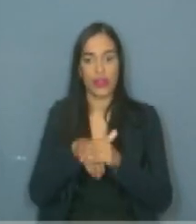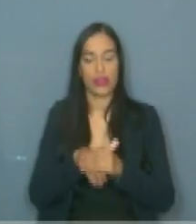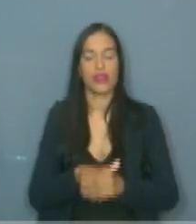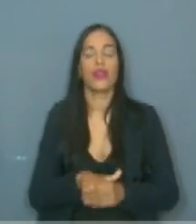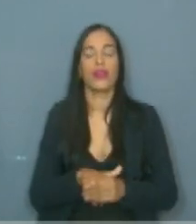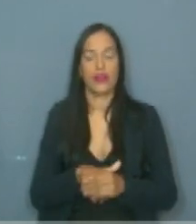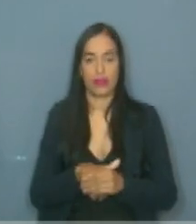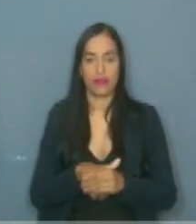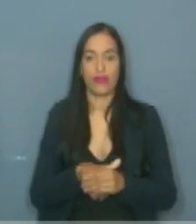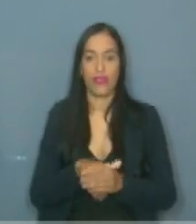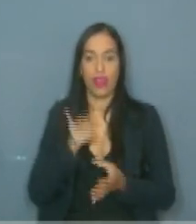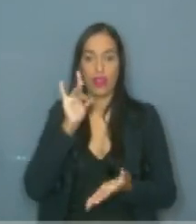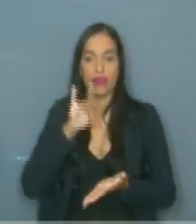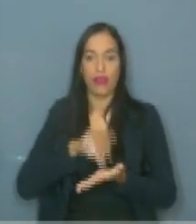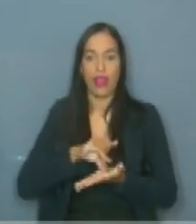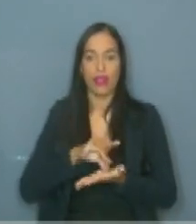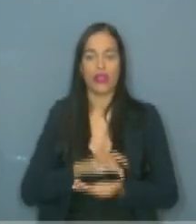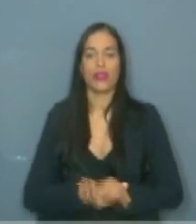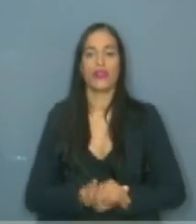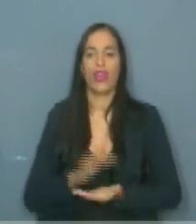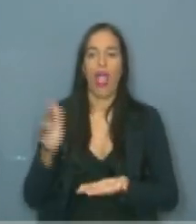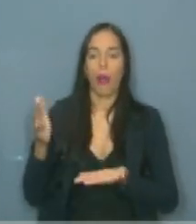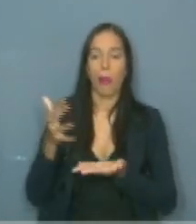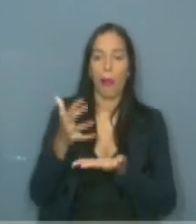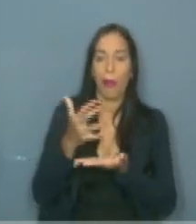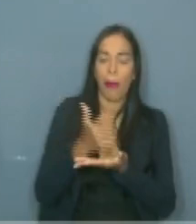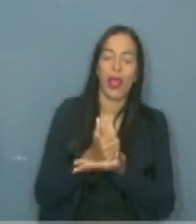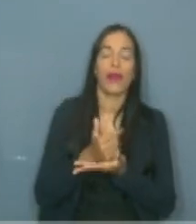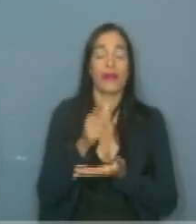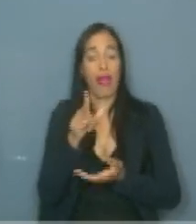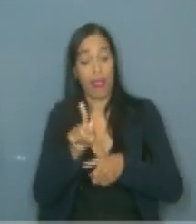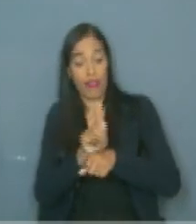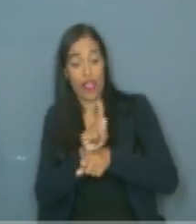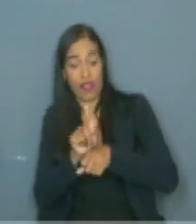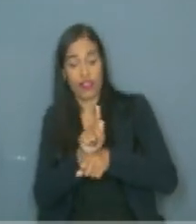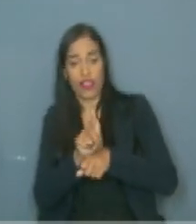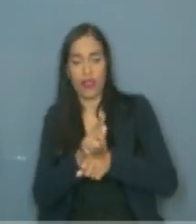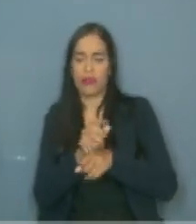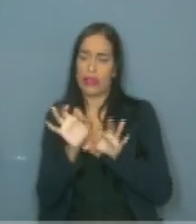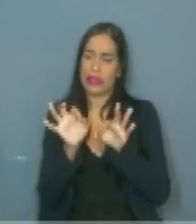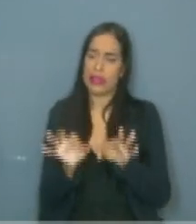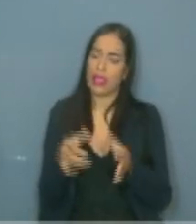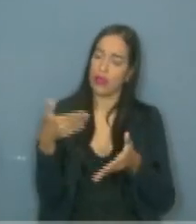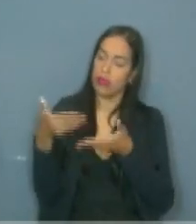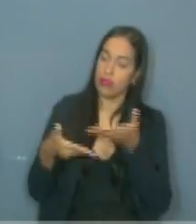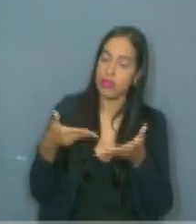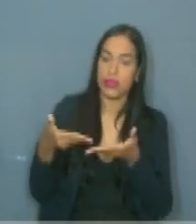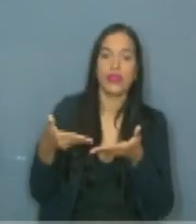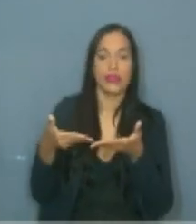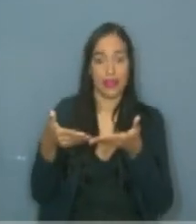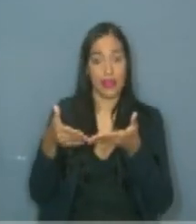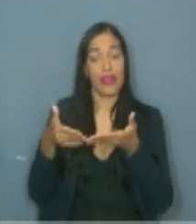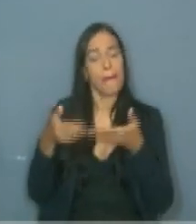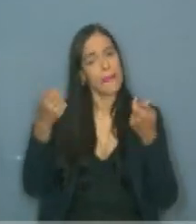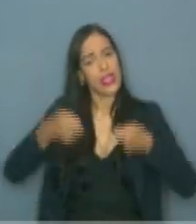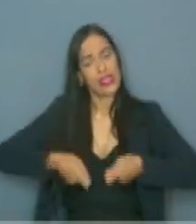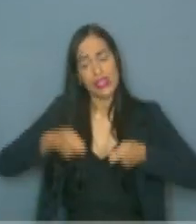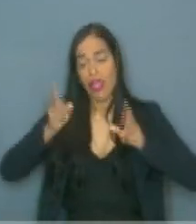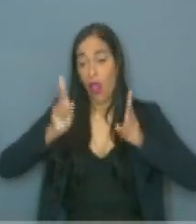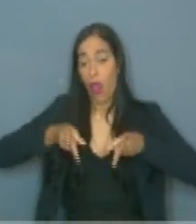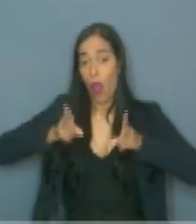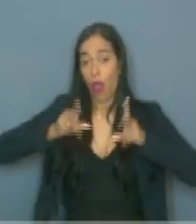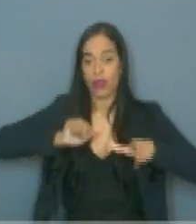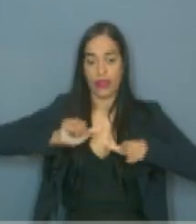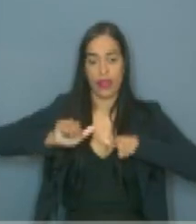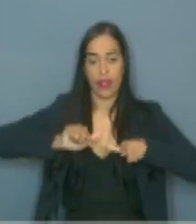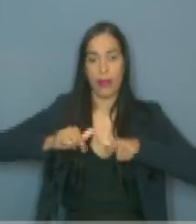dos votos válidos. Então demonstra que a gestão está no ritmo certo, no ritmo acelerado, e que a gente precisa aí continuar o trabalho que está sendo feito